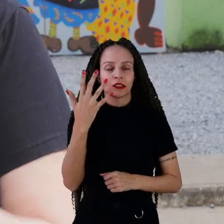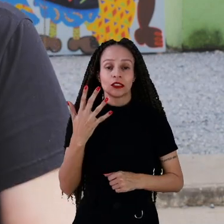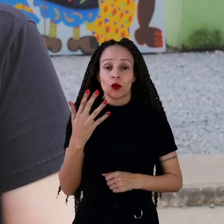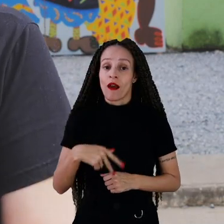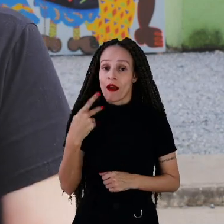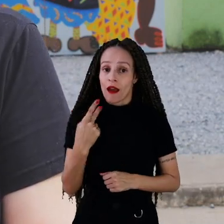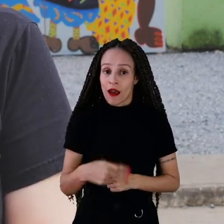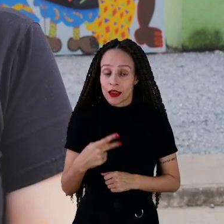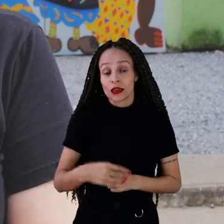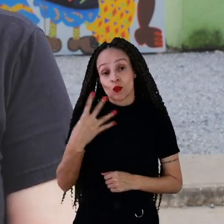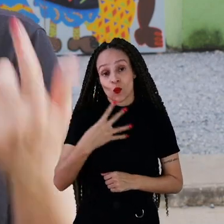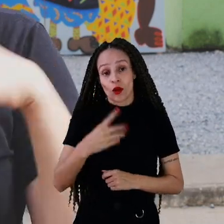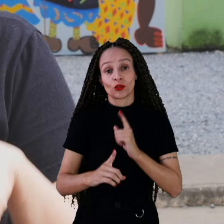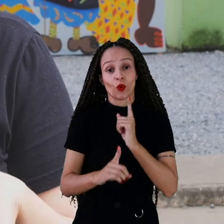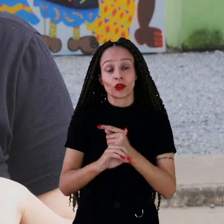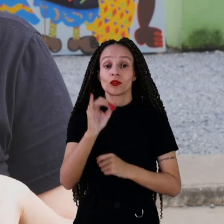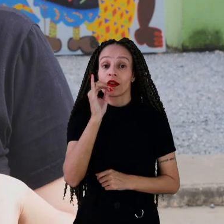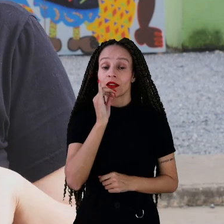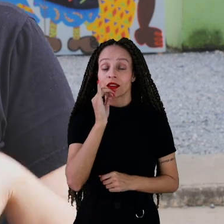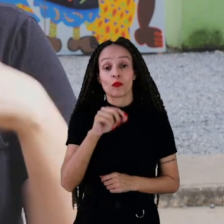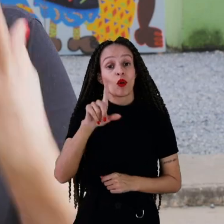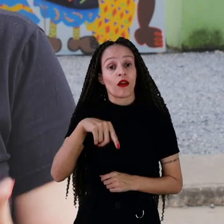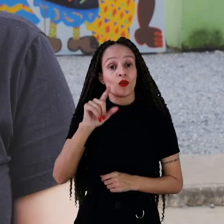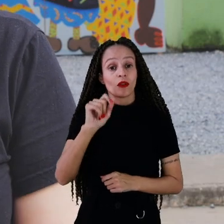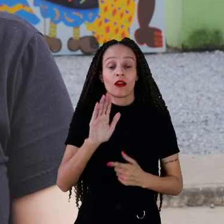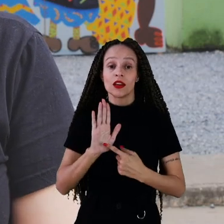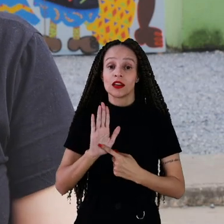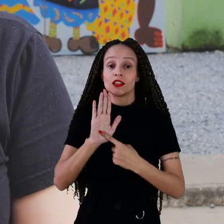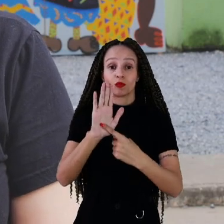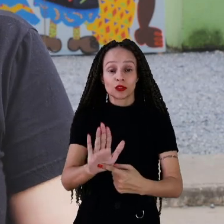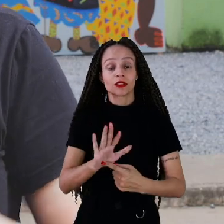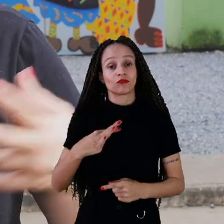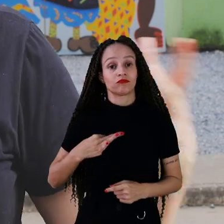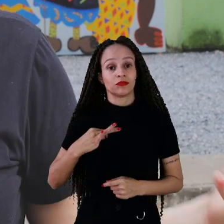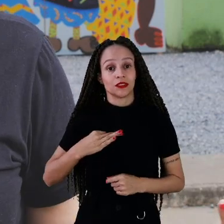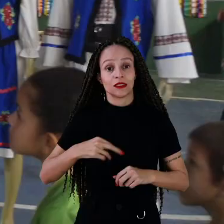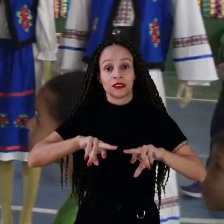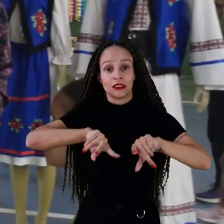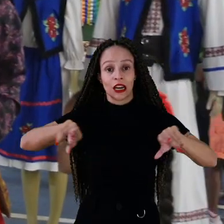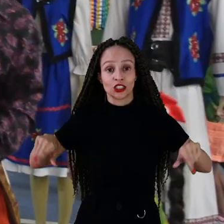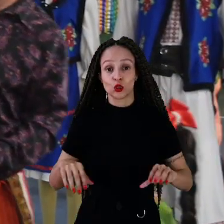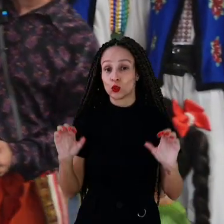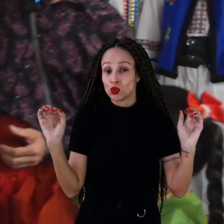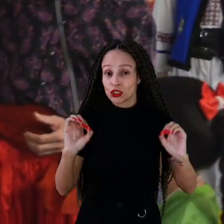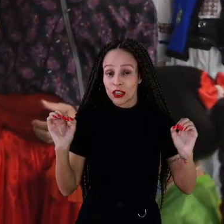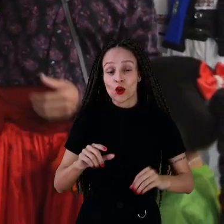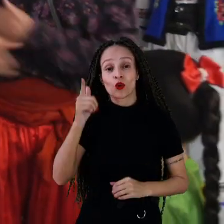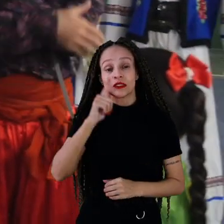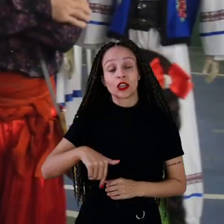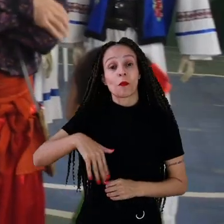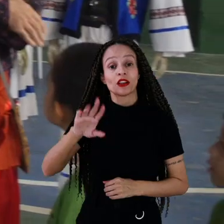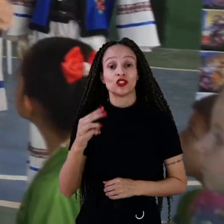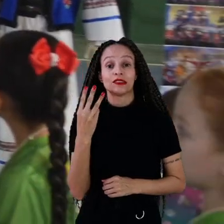que as coisas aconteçam. Aqui no quarto encontro, um exemplo clássico foi a exposição de trajes, que a gente não tinha nenhum